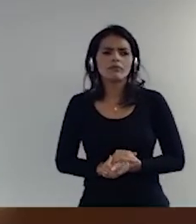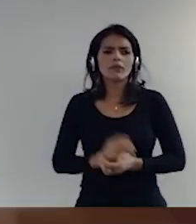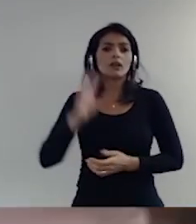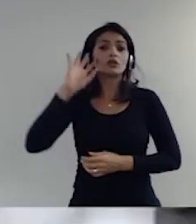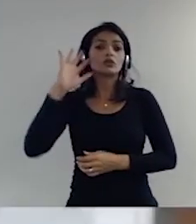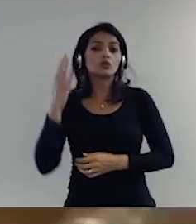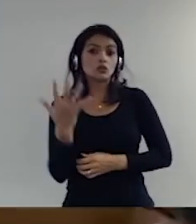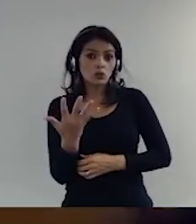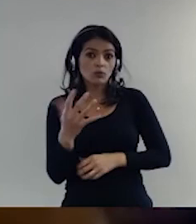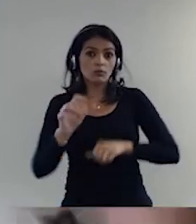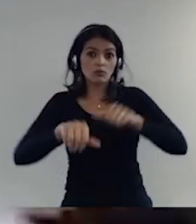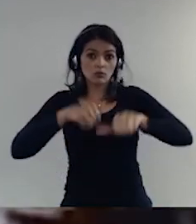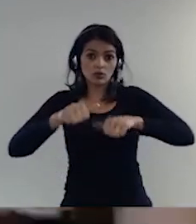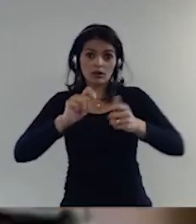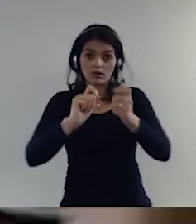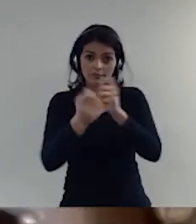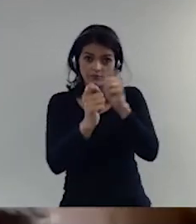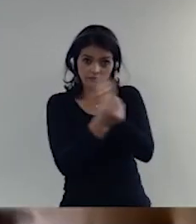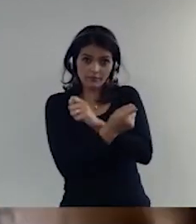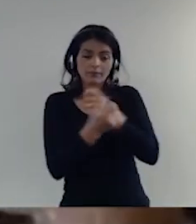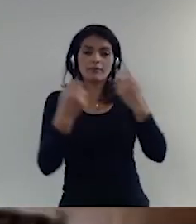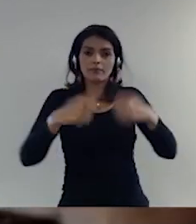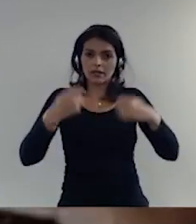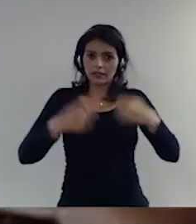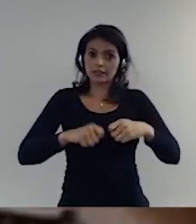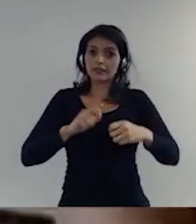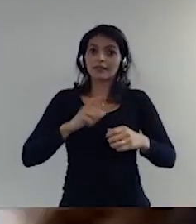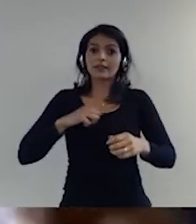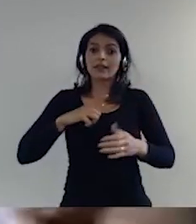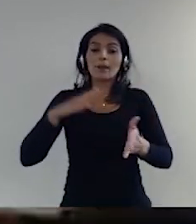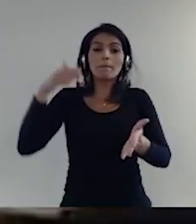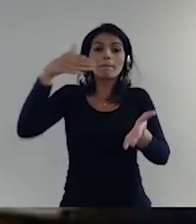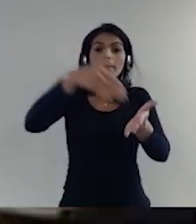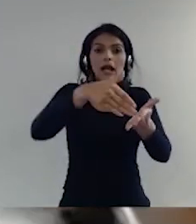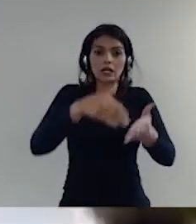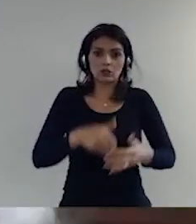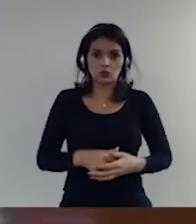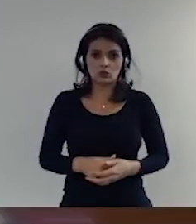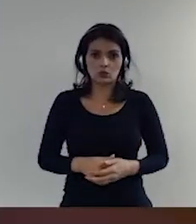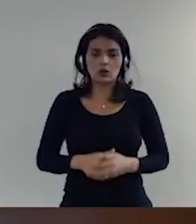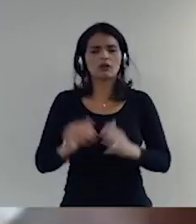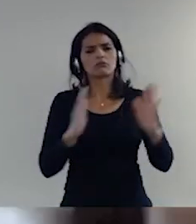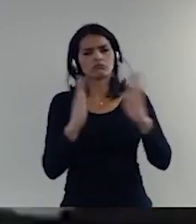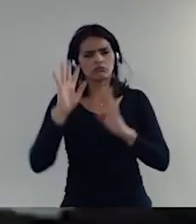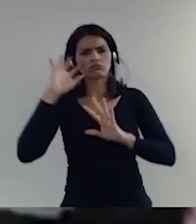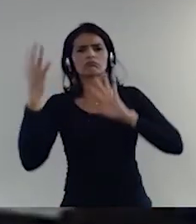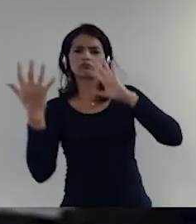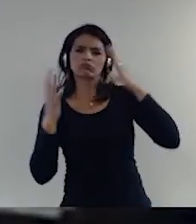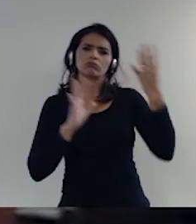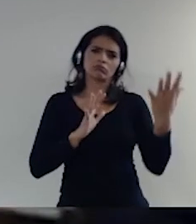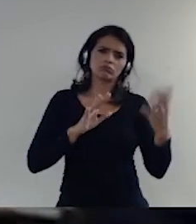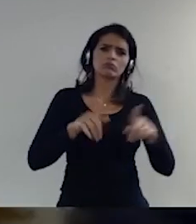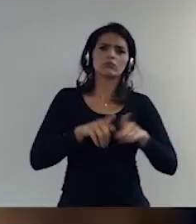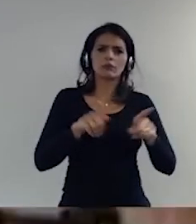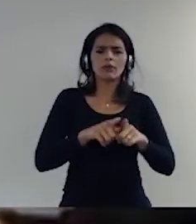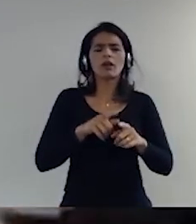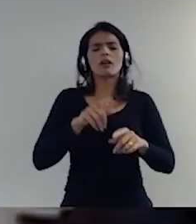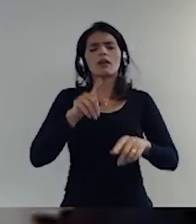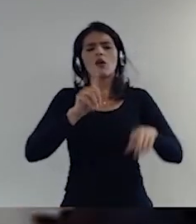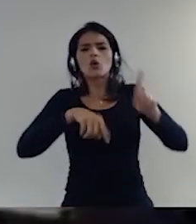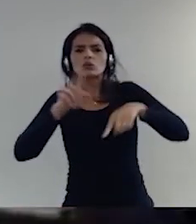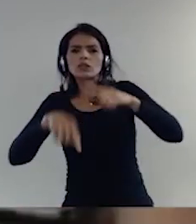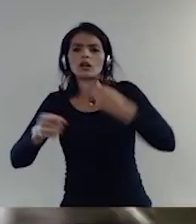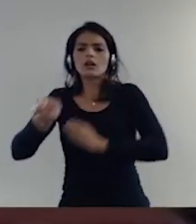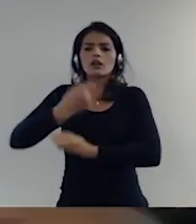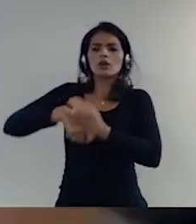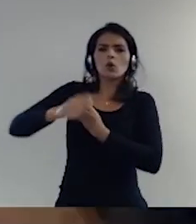de modificação, de adaptação, encontre a sua vigência. Ou charneiras temporais, ou charneiras relacionadas com os índices